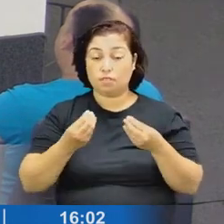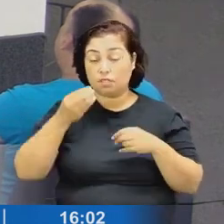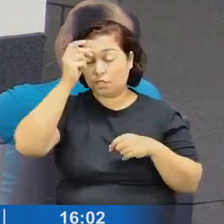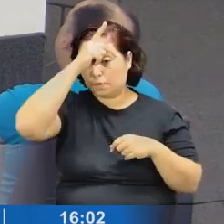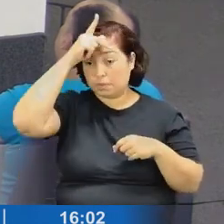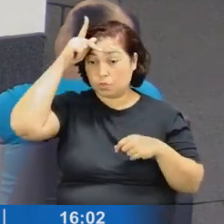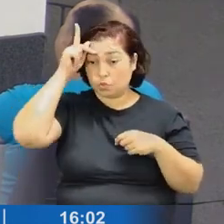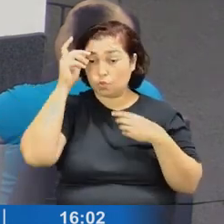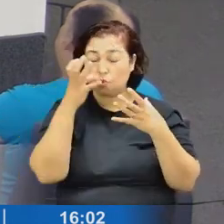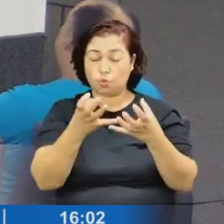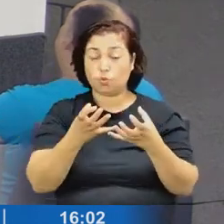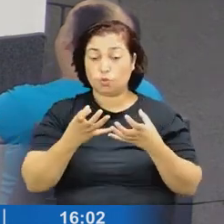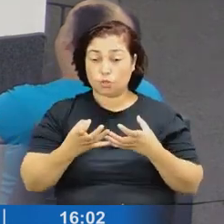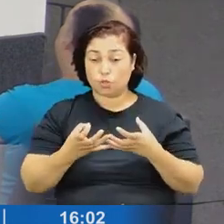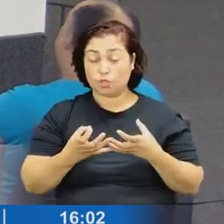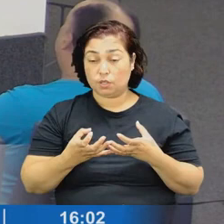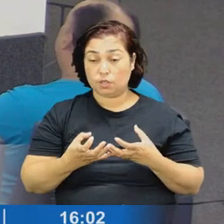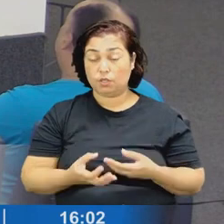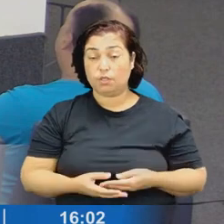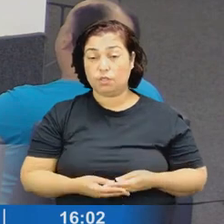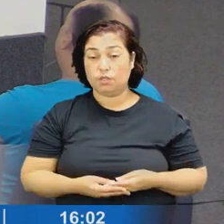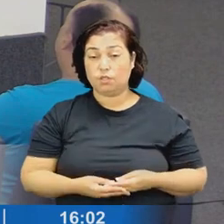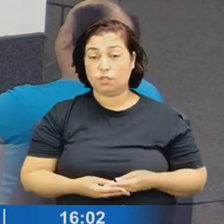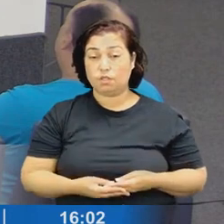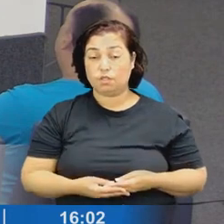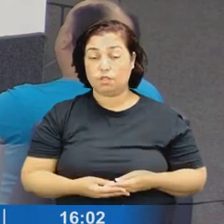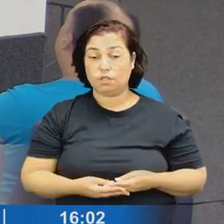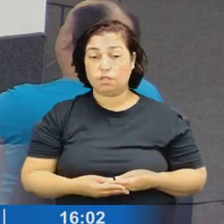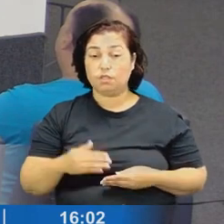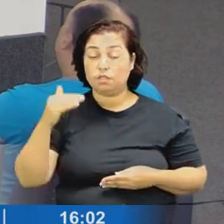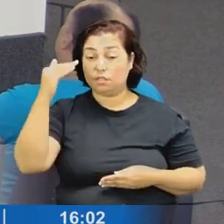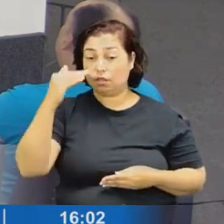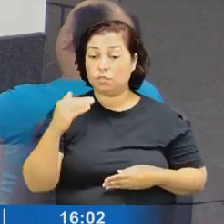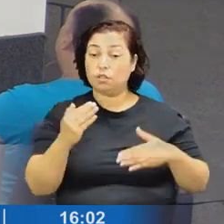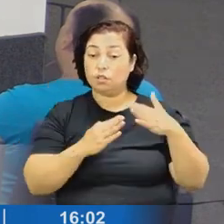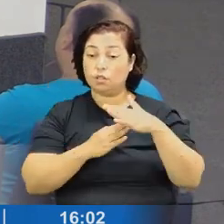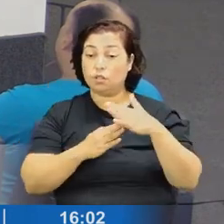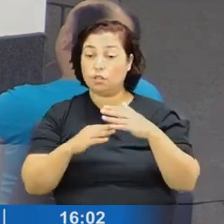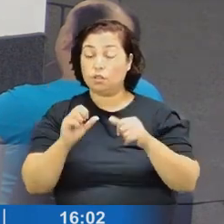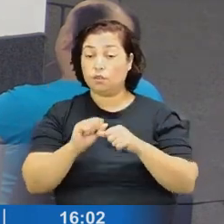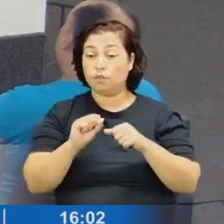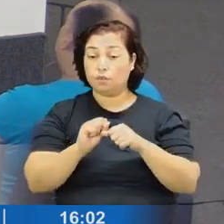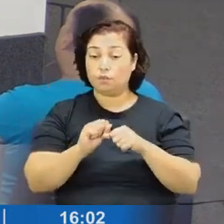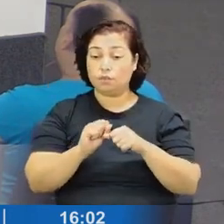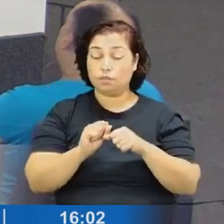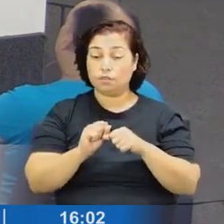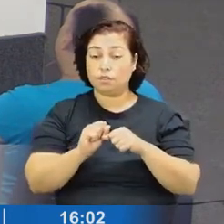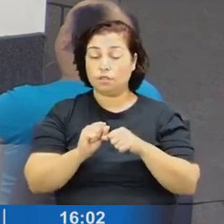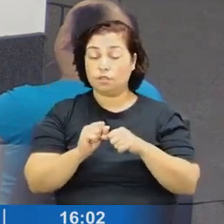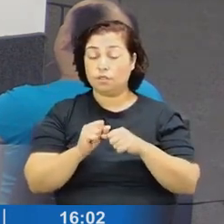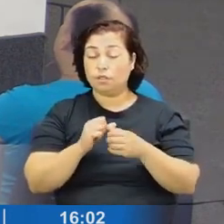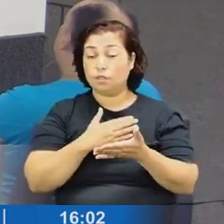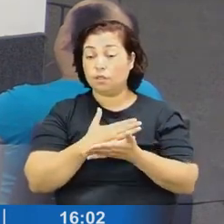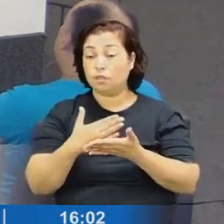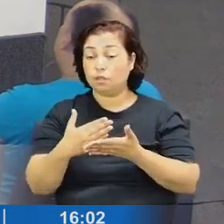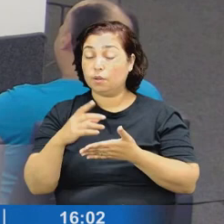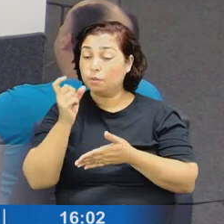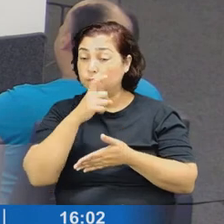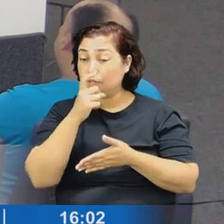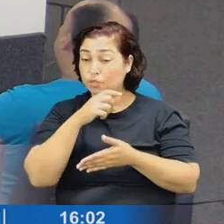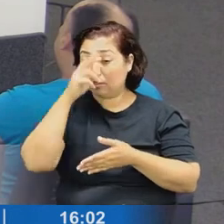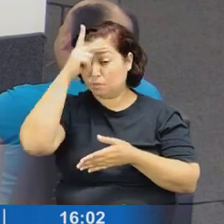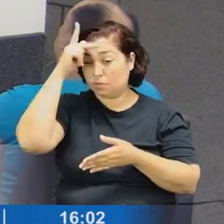querem perguntar pela janela e diminuir o tempo de fazer isso e começam a fazer mentira mas é mentira tem gente que tem 60